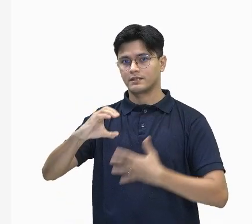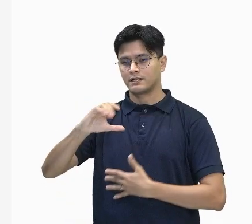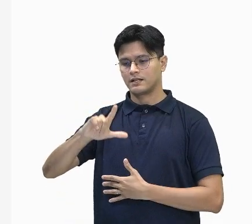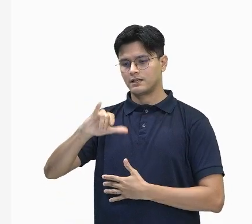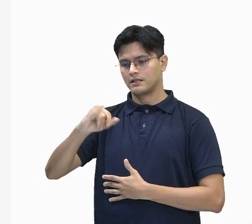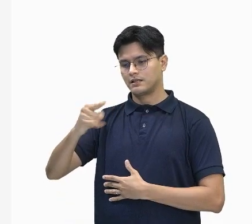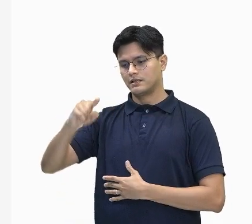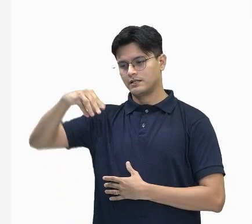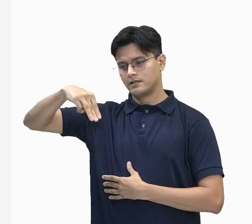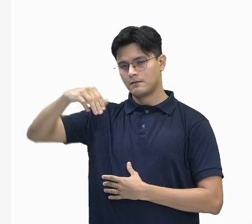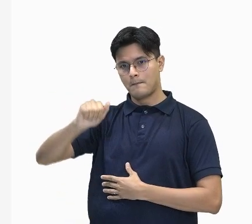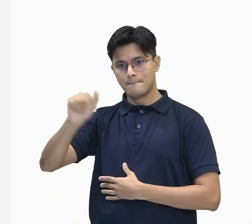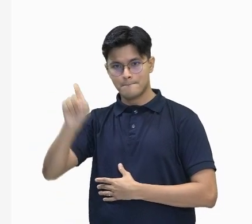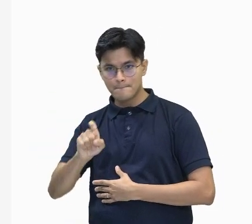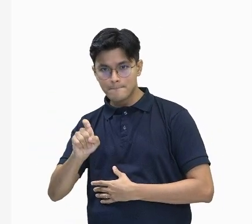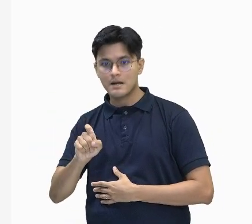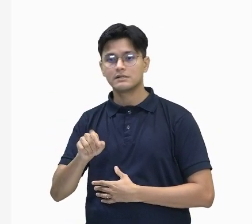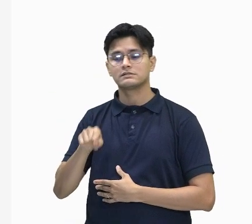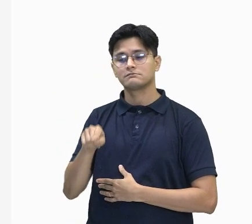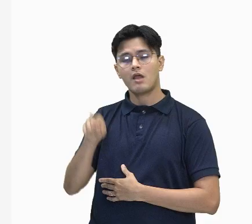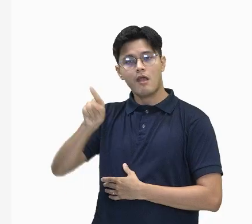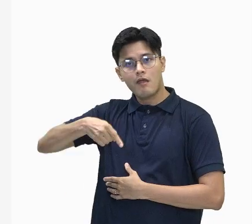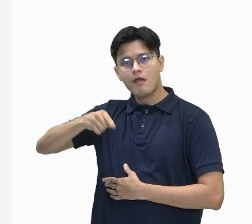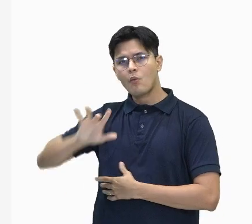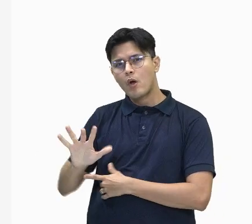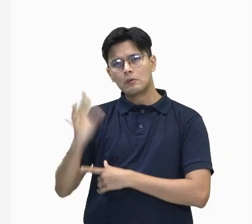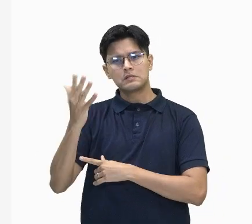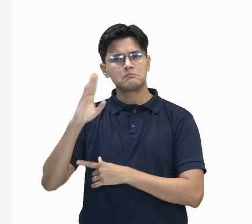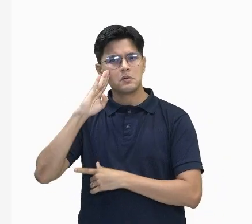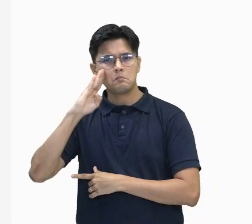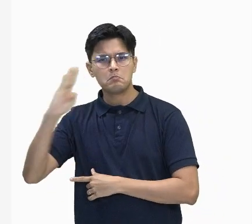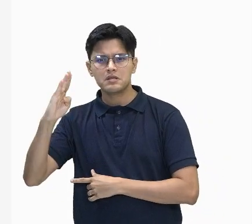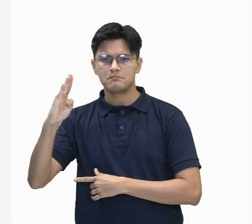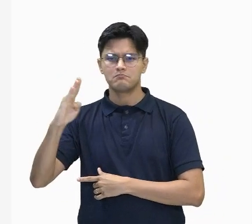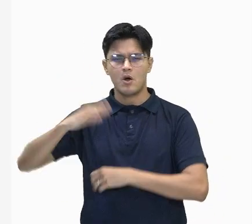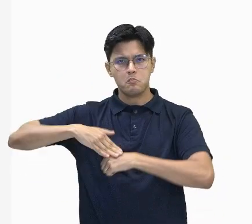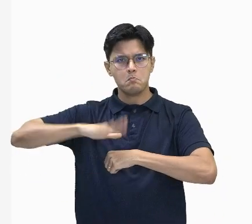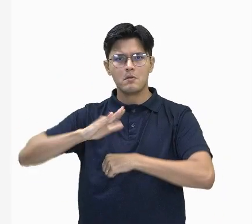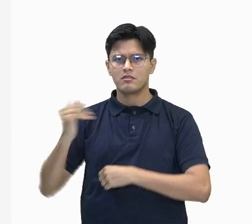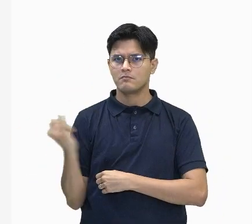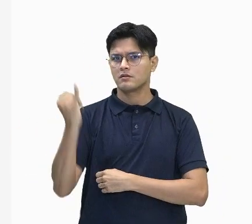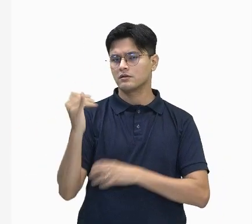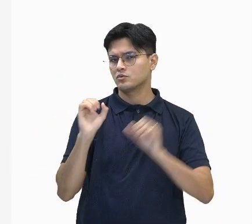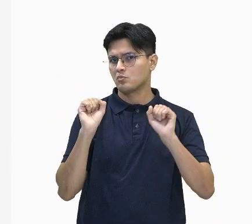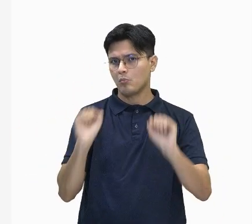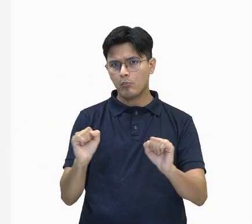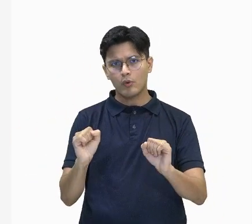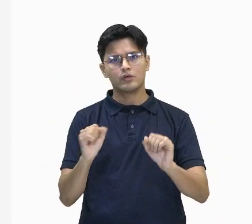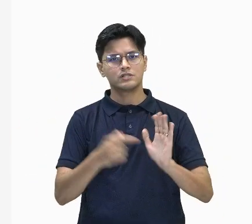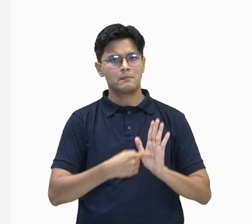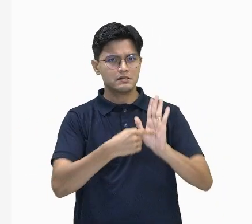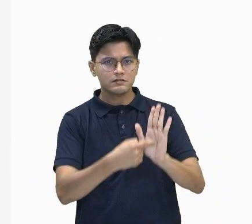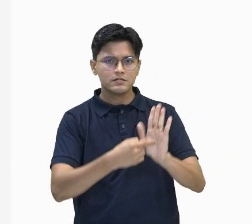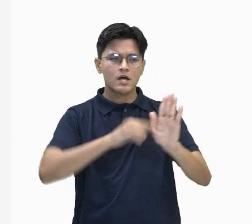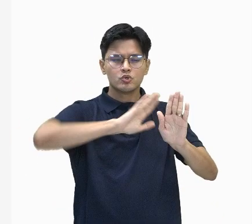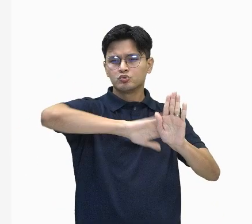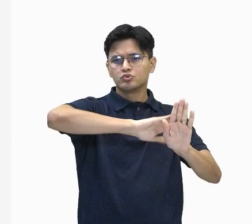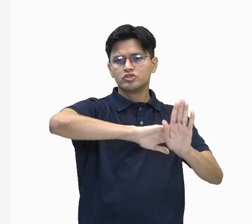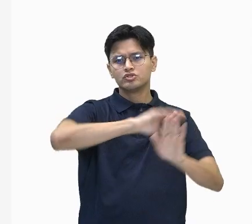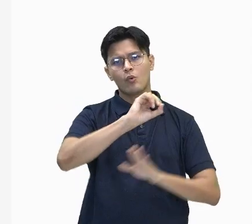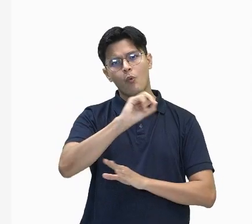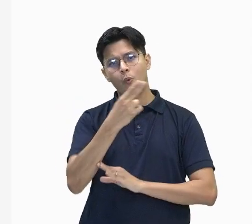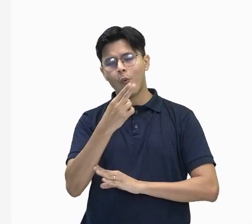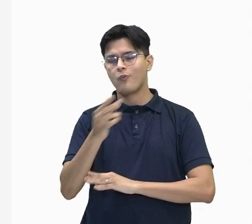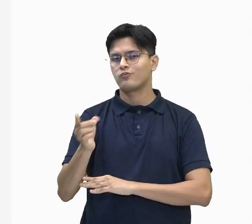machadiana, que assim pode se apresentar de maneira sutil ou não, e o enredo, né,